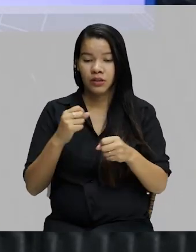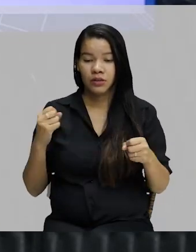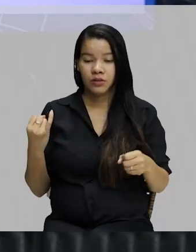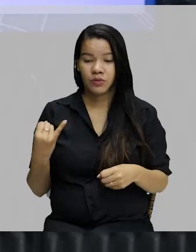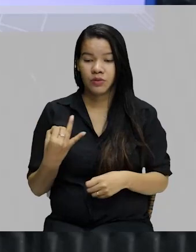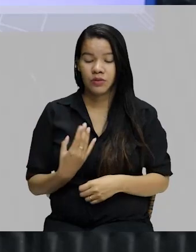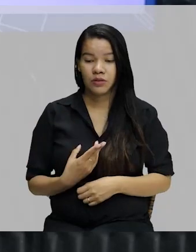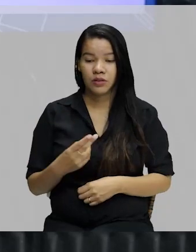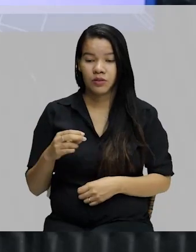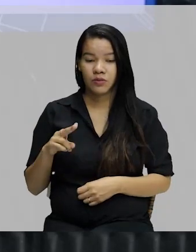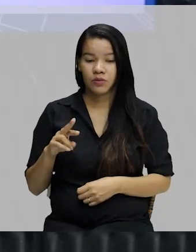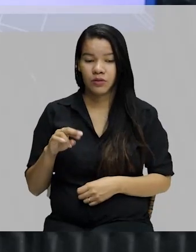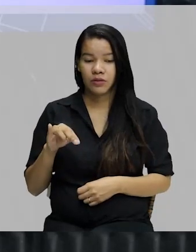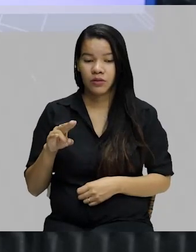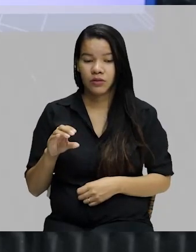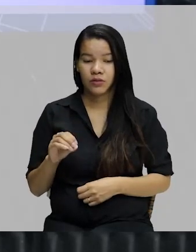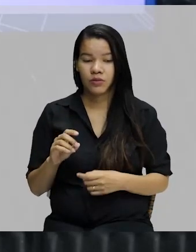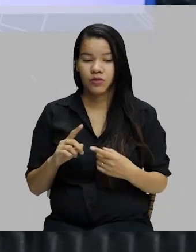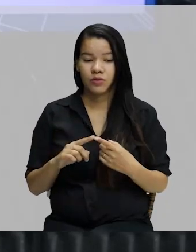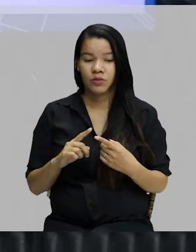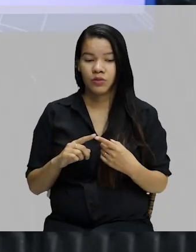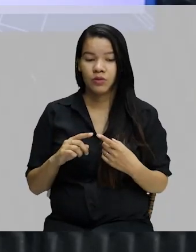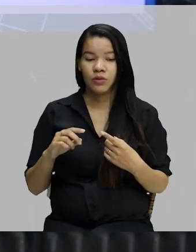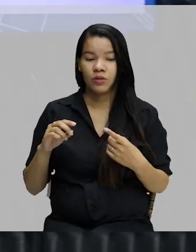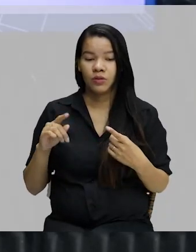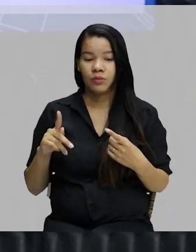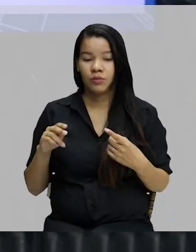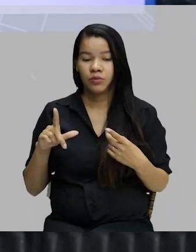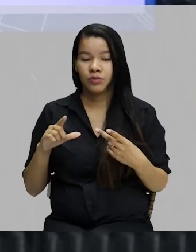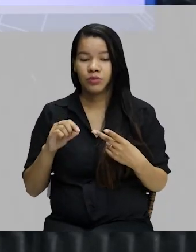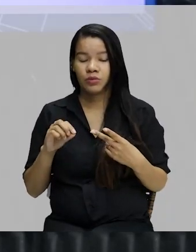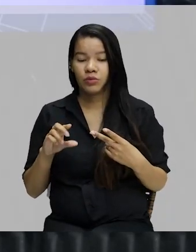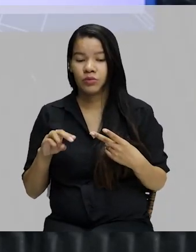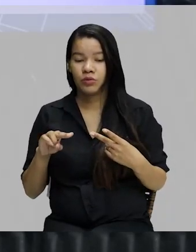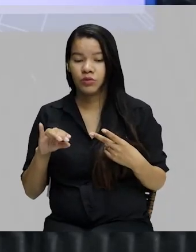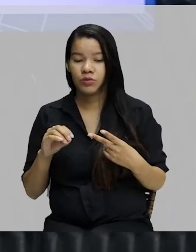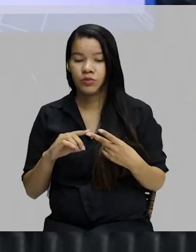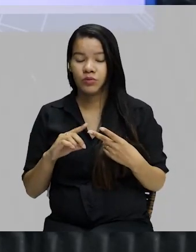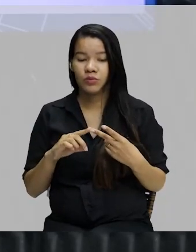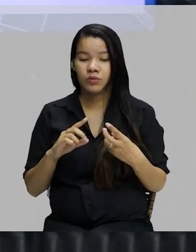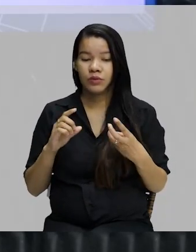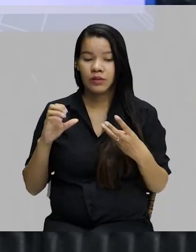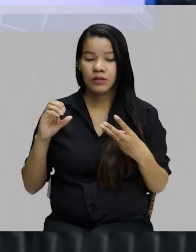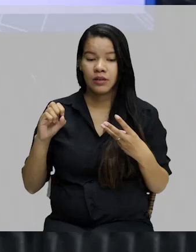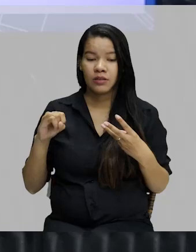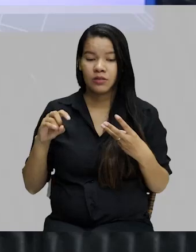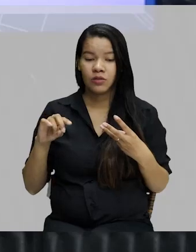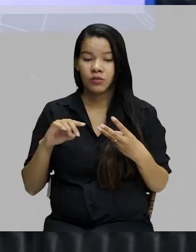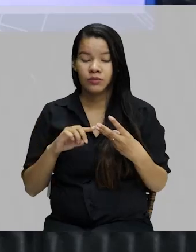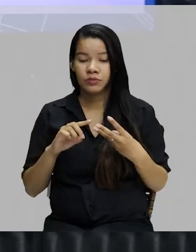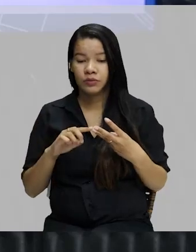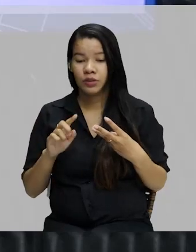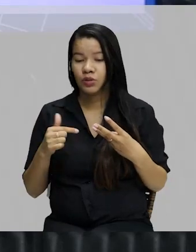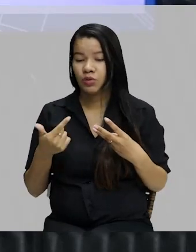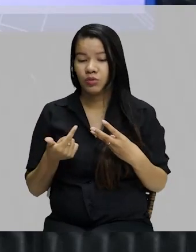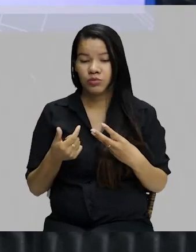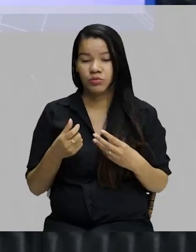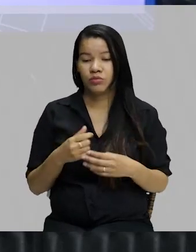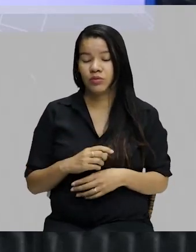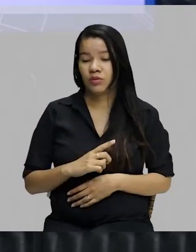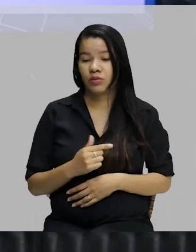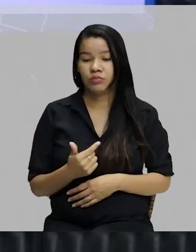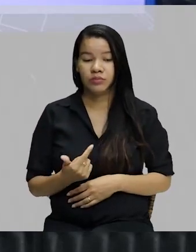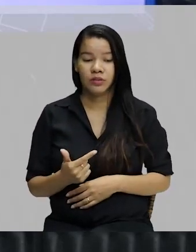radioativo, plutônio, césio e muitos outros isótopos para os quais não há